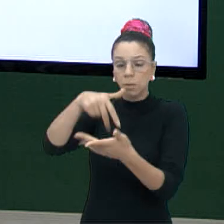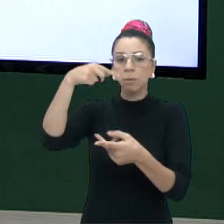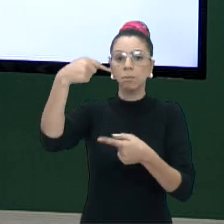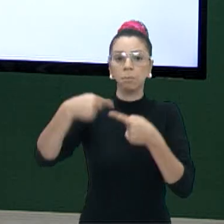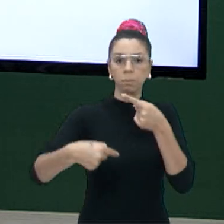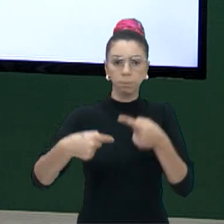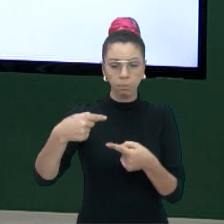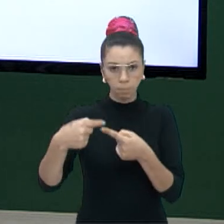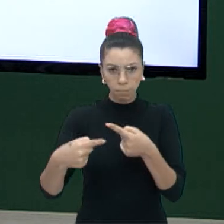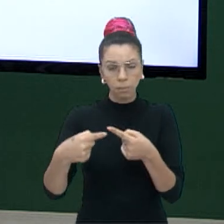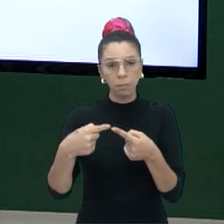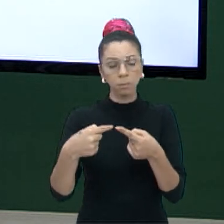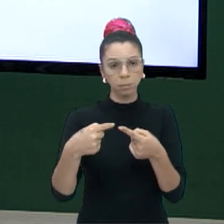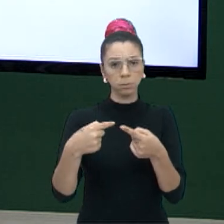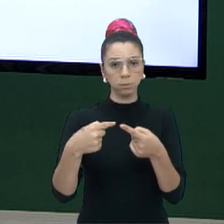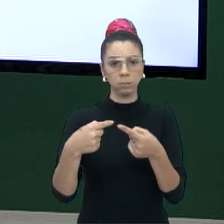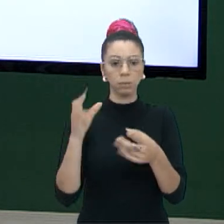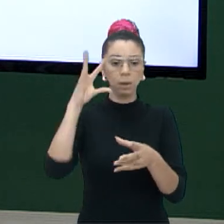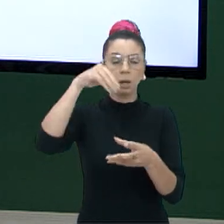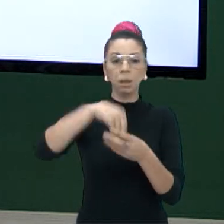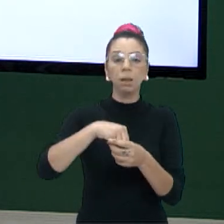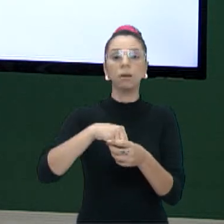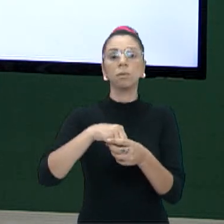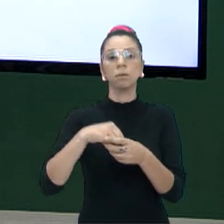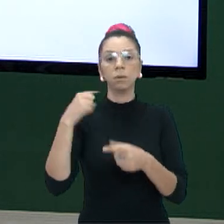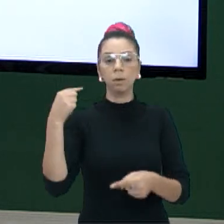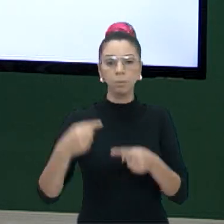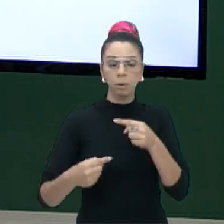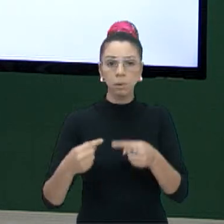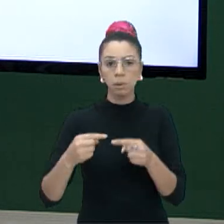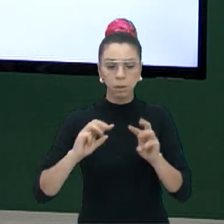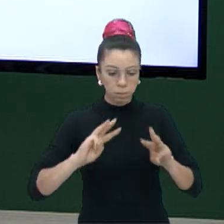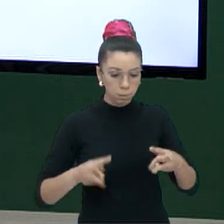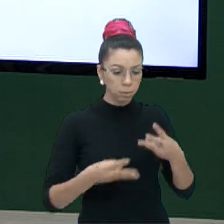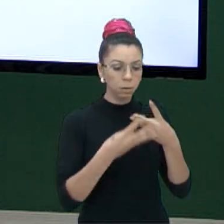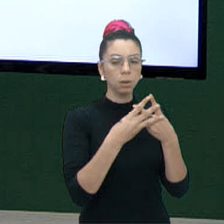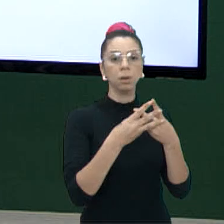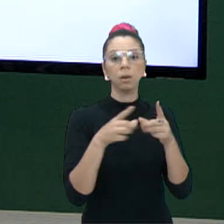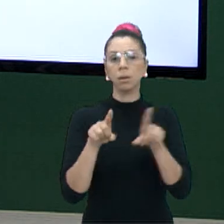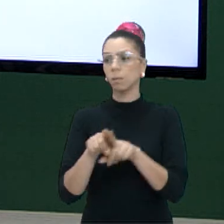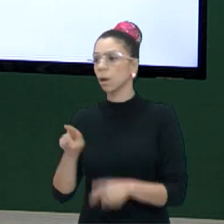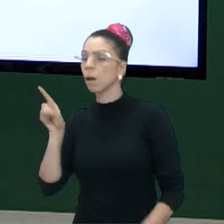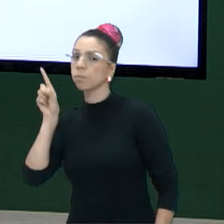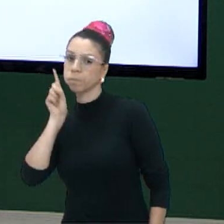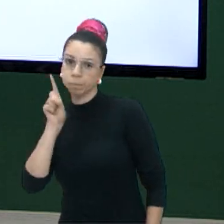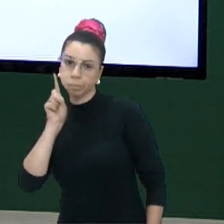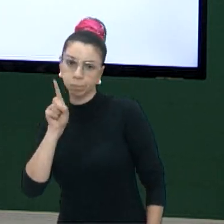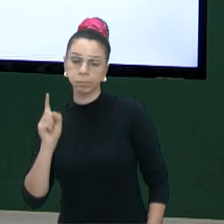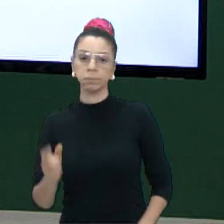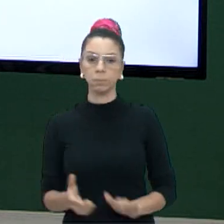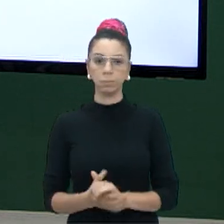as questões que envolvem a política estadunidense e de Israel.